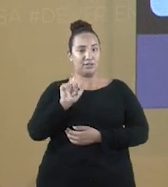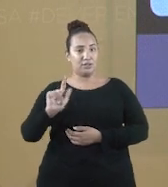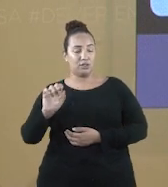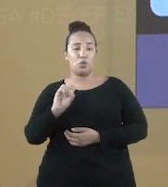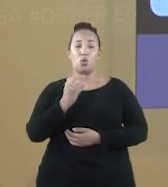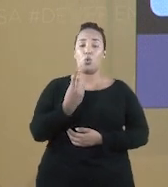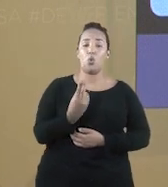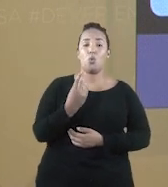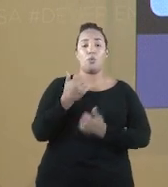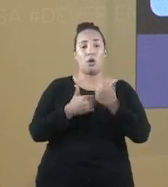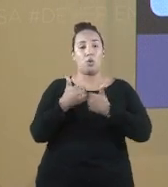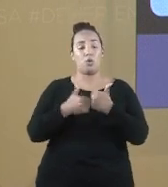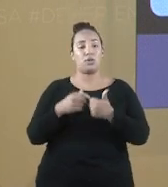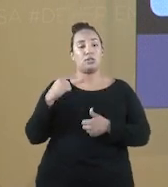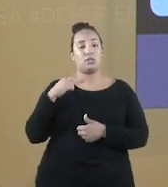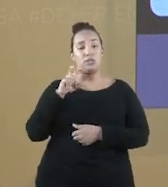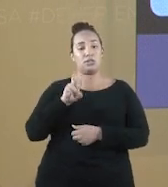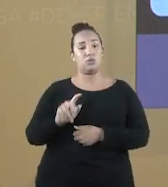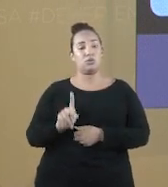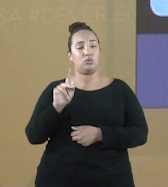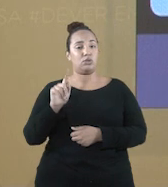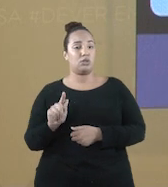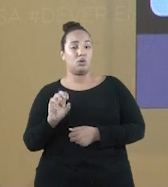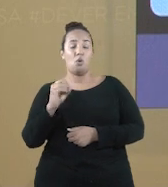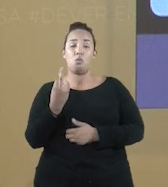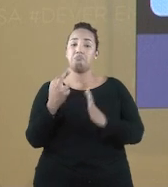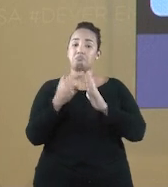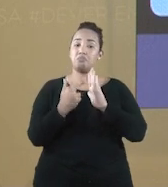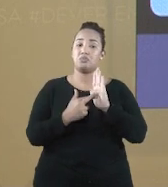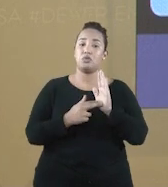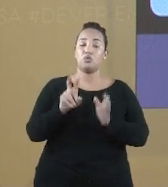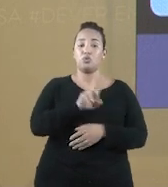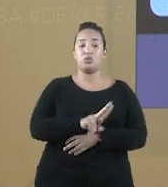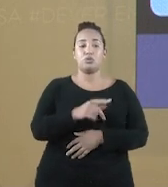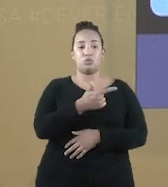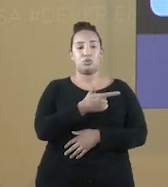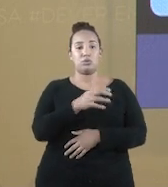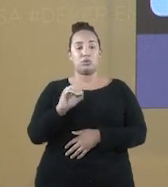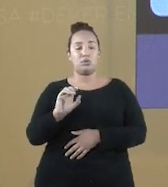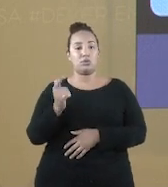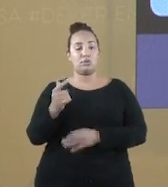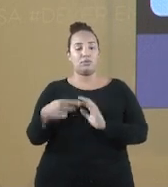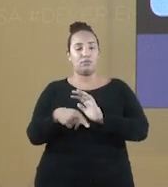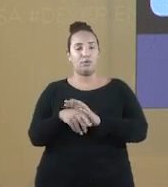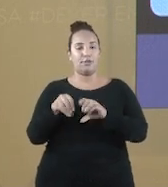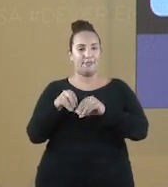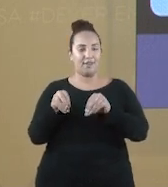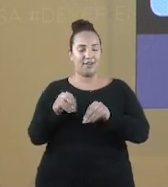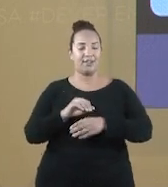quilos, que o saco de arroz tem 5 quilos, e até que em uma receita se utiliza 200 gramas de